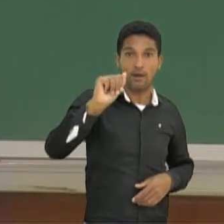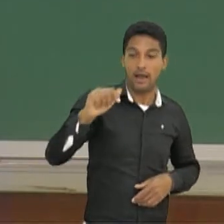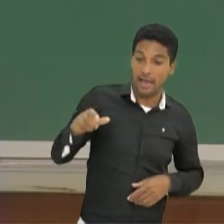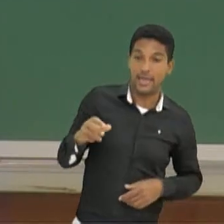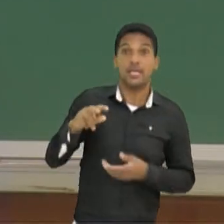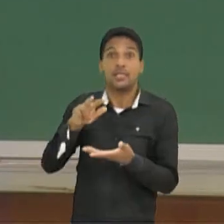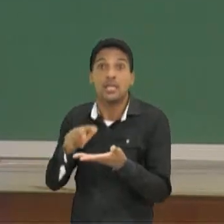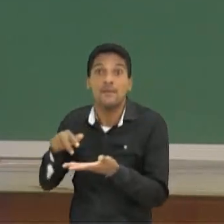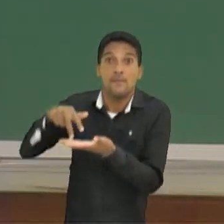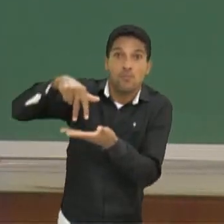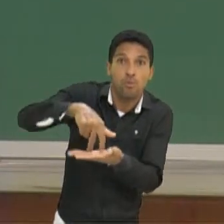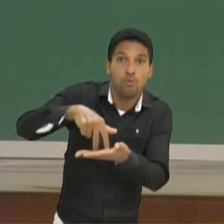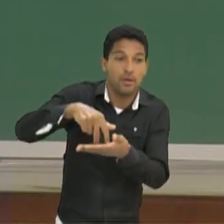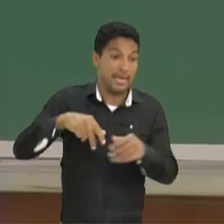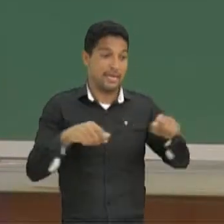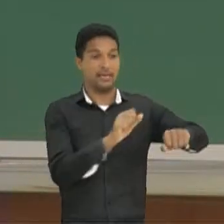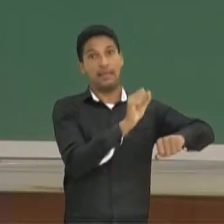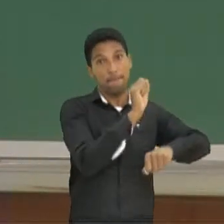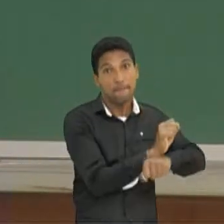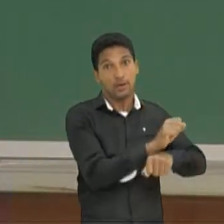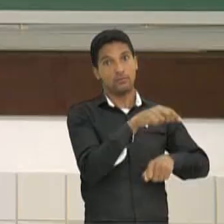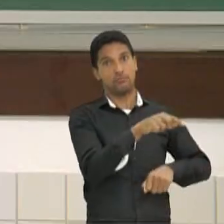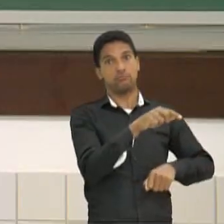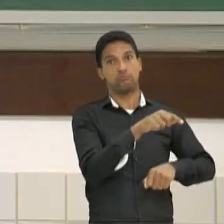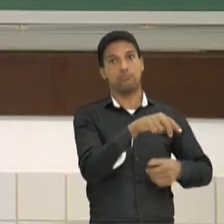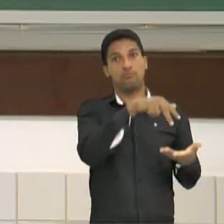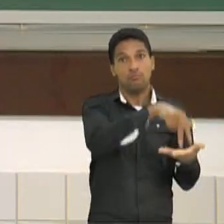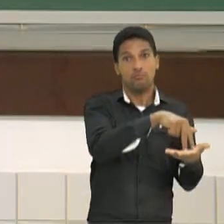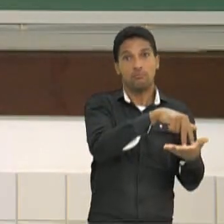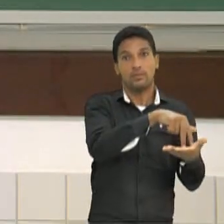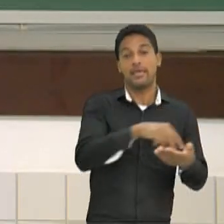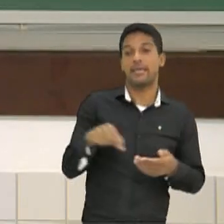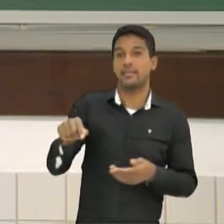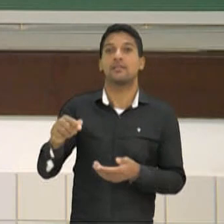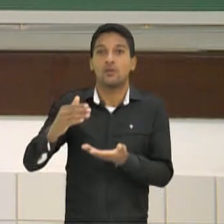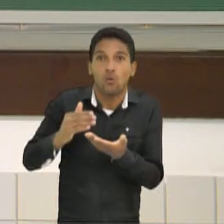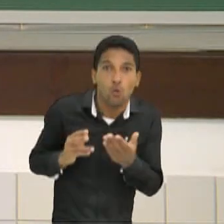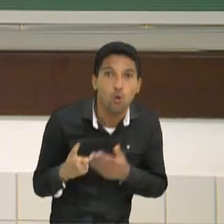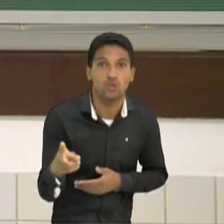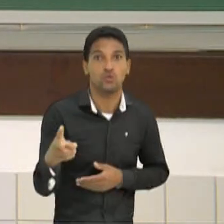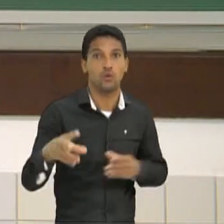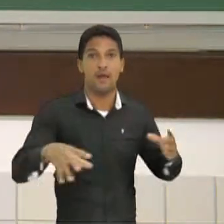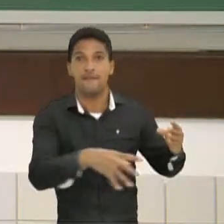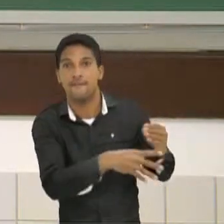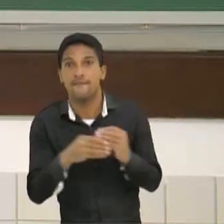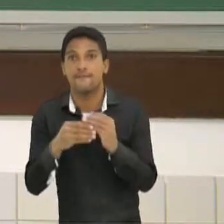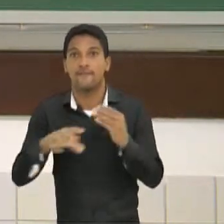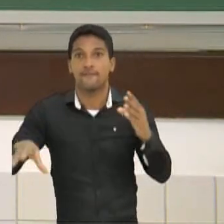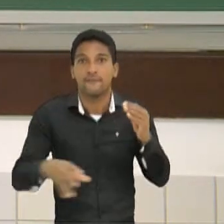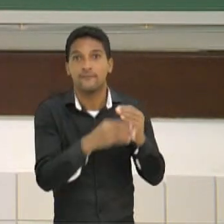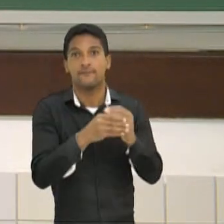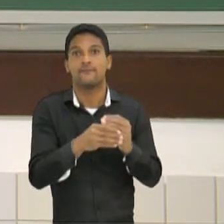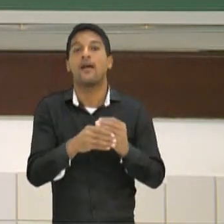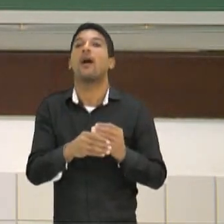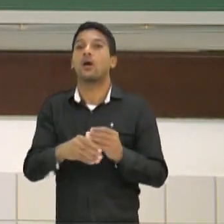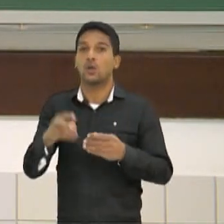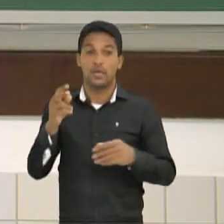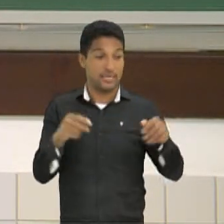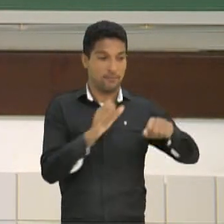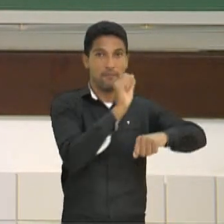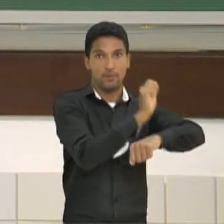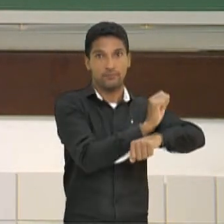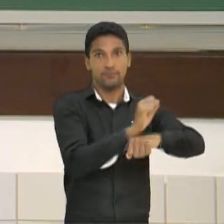Dois começam a improvisar, a relatar aquele assunto. Quando alguém que está de fora assistindo lá dá o comando transforma, aqueles 2